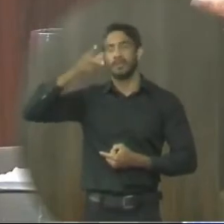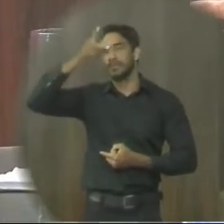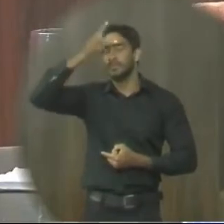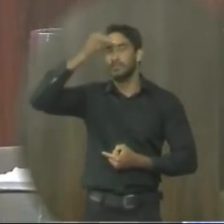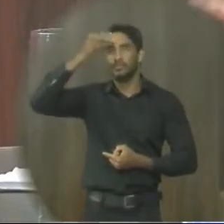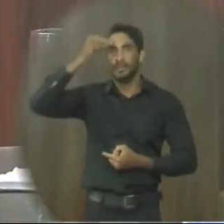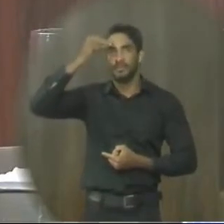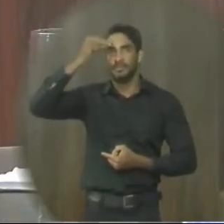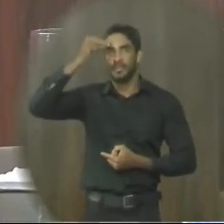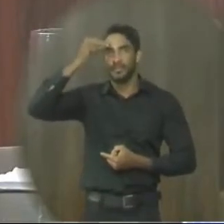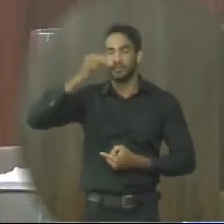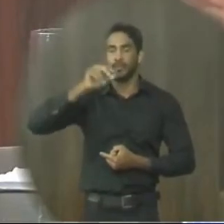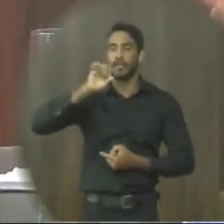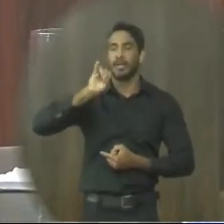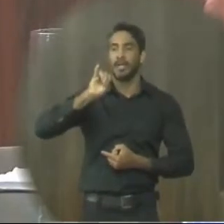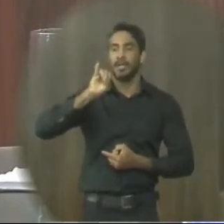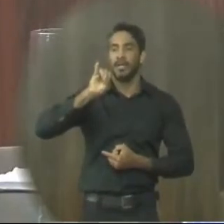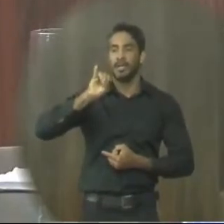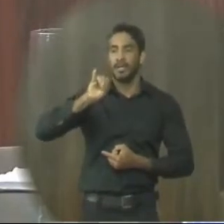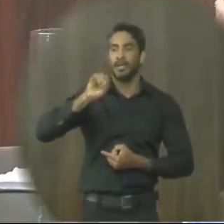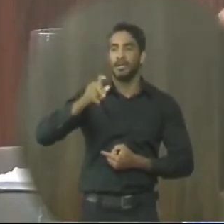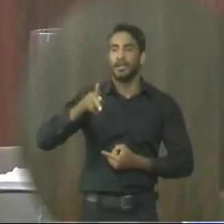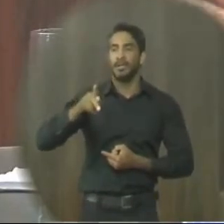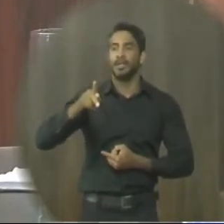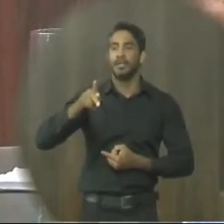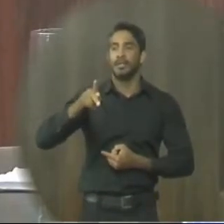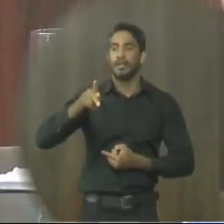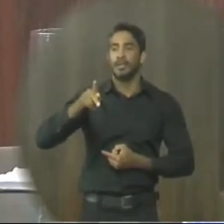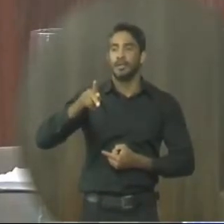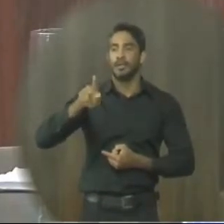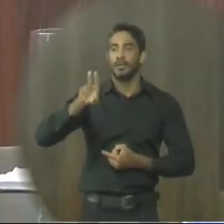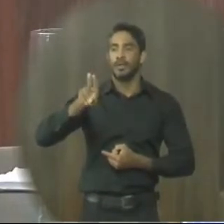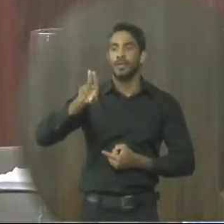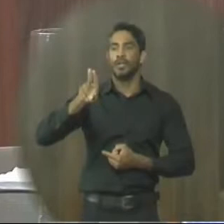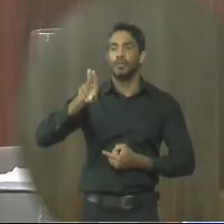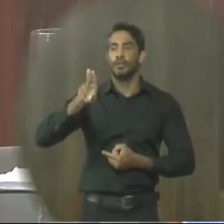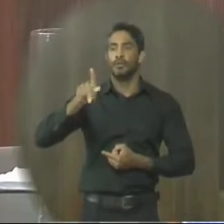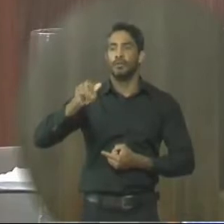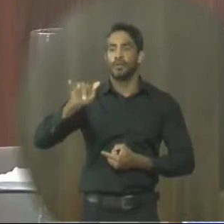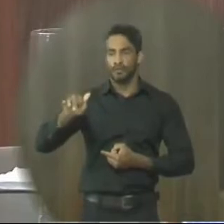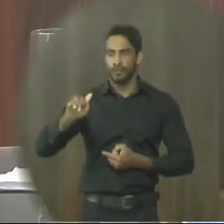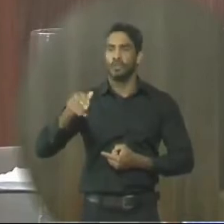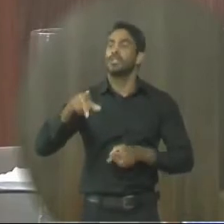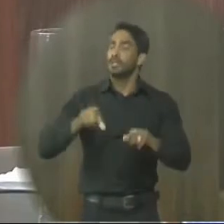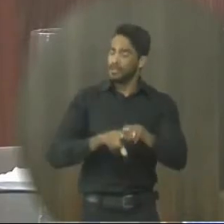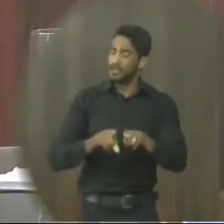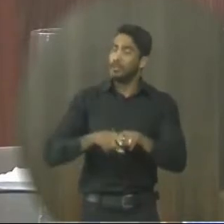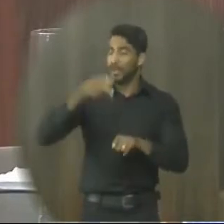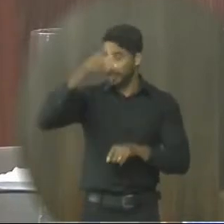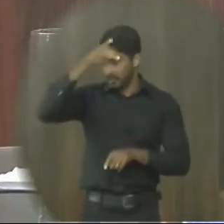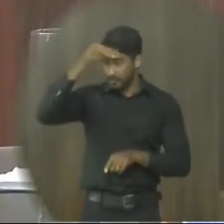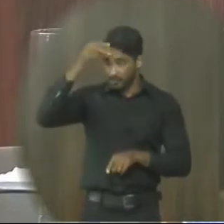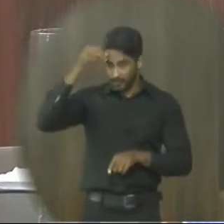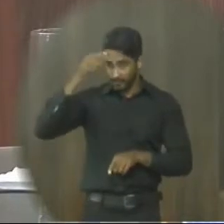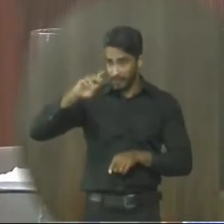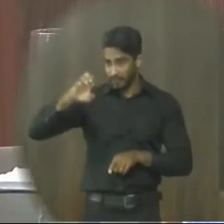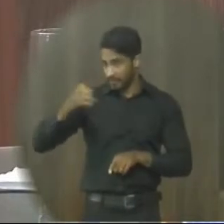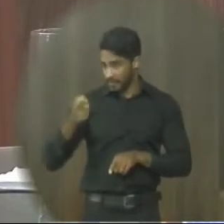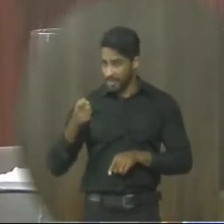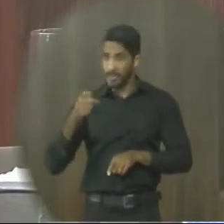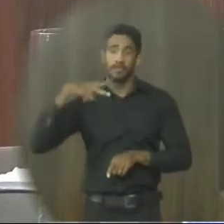prefeito Iuj, inclusive o ex-prefeito Isaildo participou dessa reunião conosco aqui enquanto vereador,